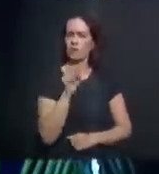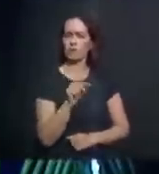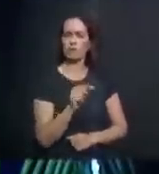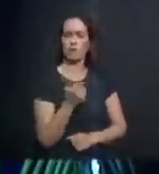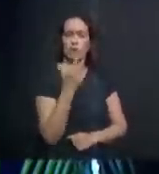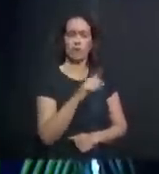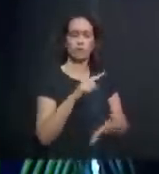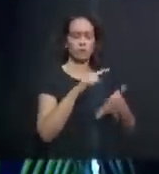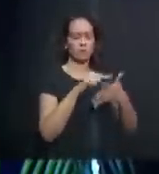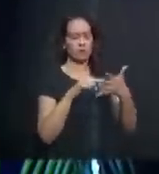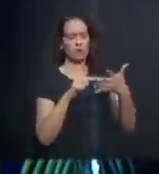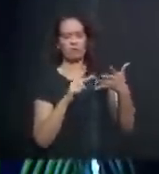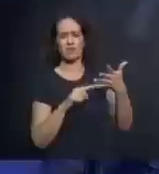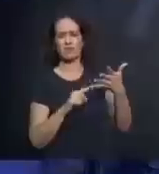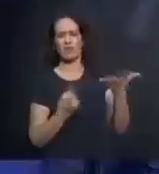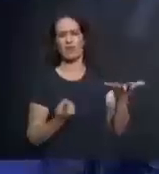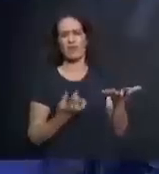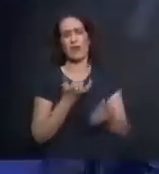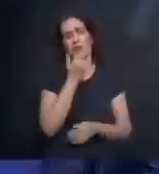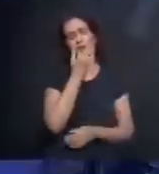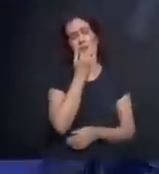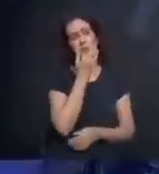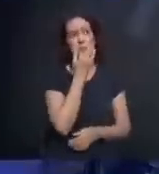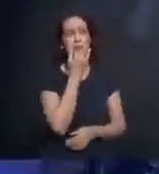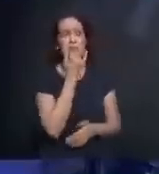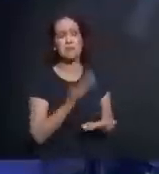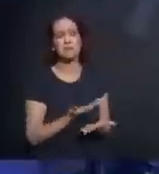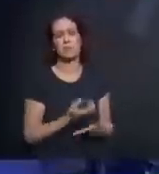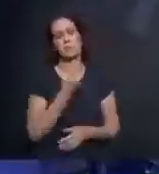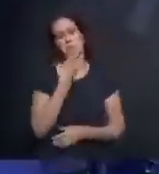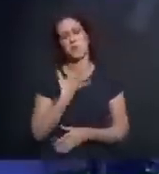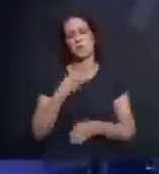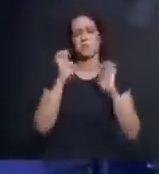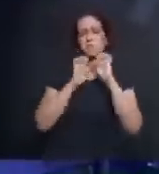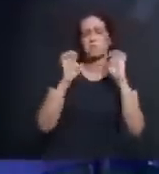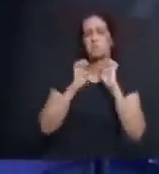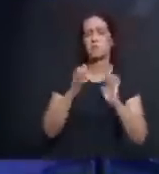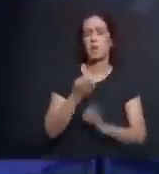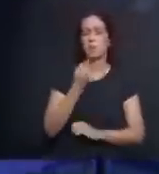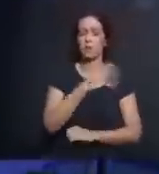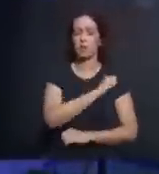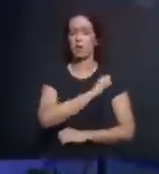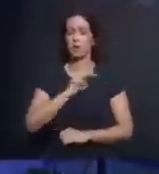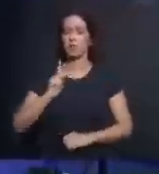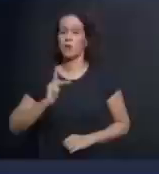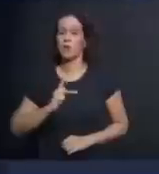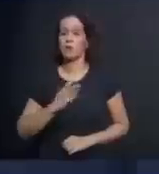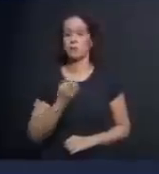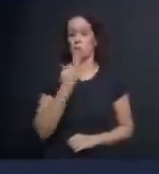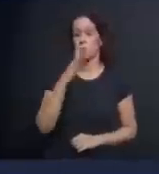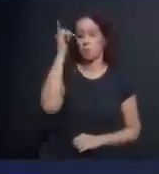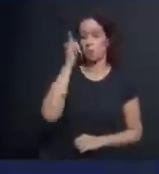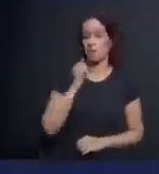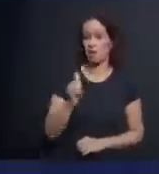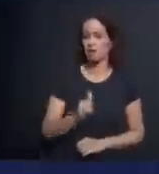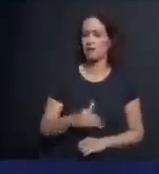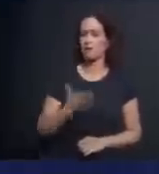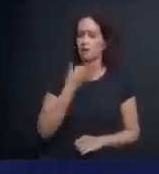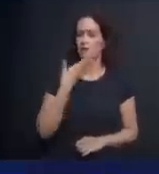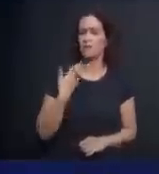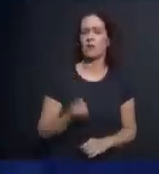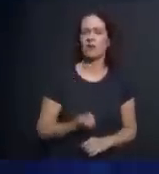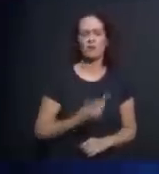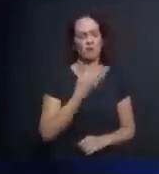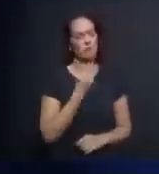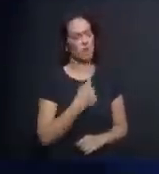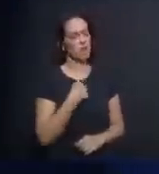boca cheia. Não peça desculpa por ser um bom evangelista, um bom profeta, um bom apóstolo. Faz o que você faz e fala assim: eu sou bom